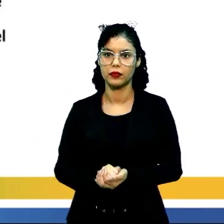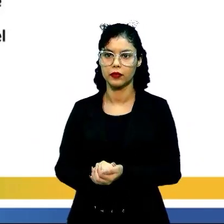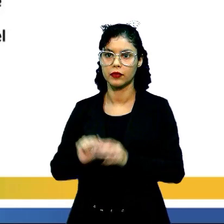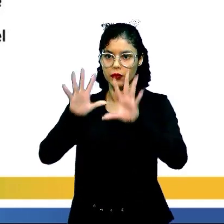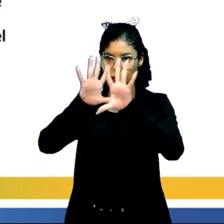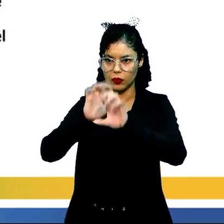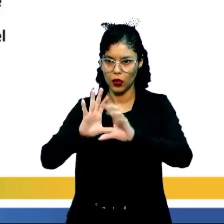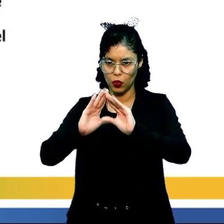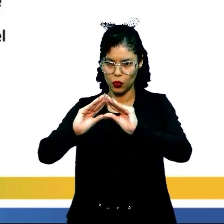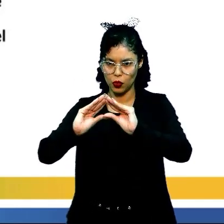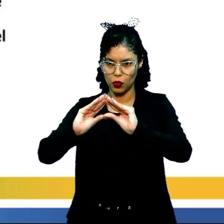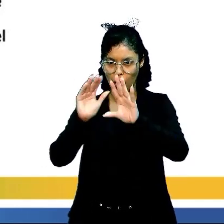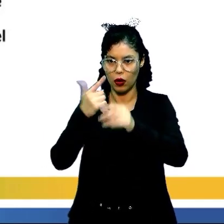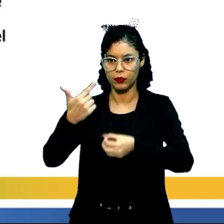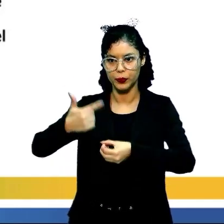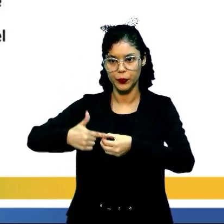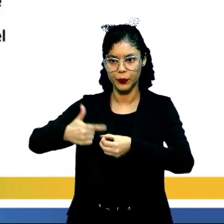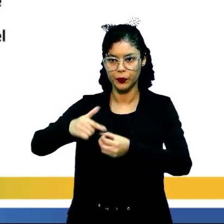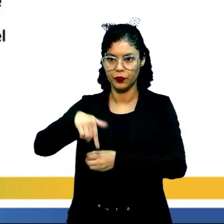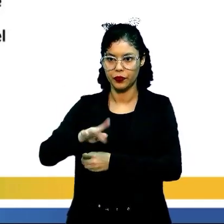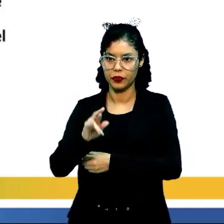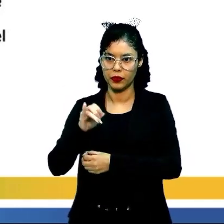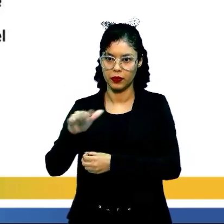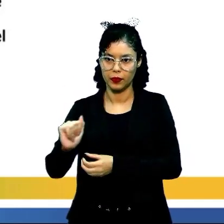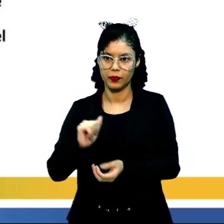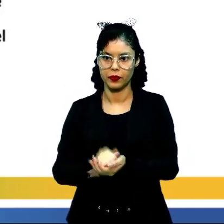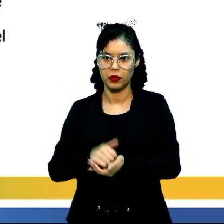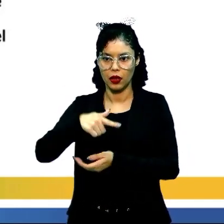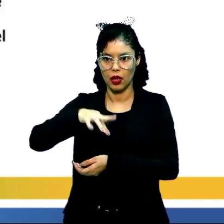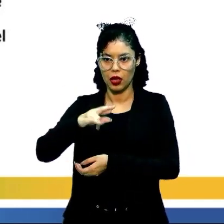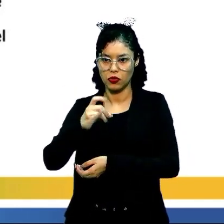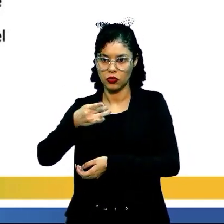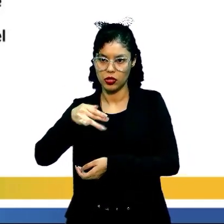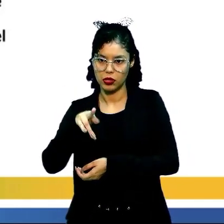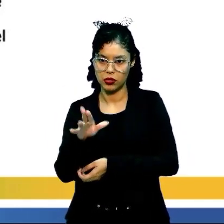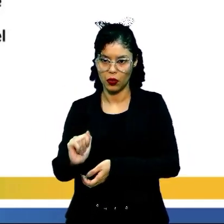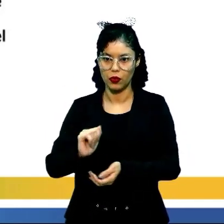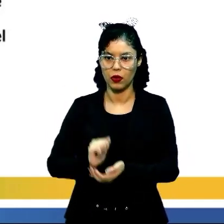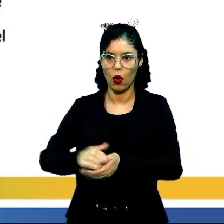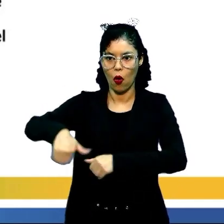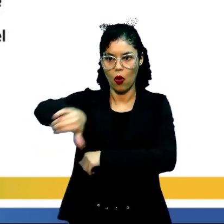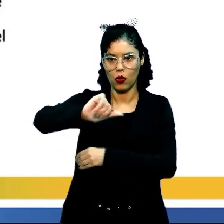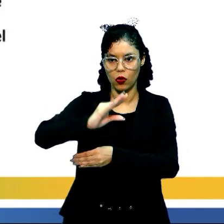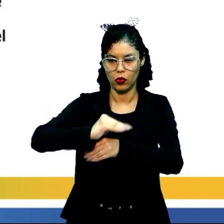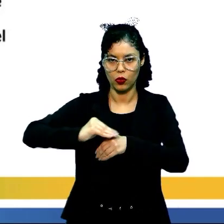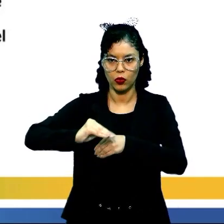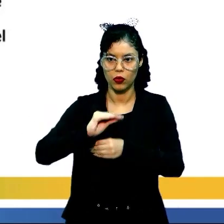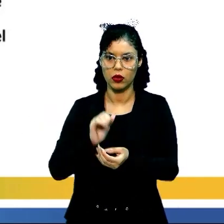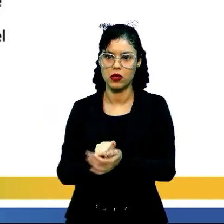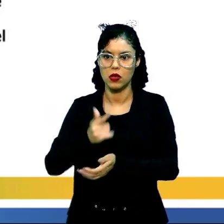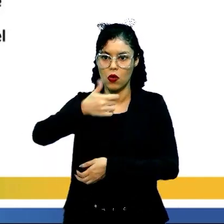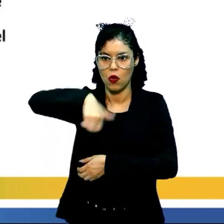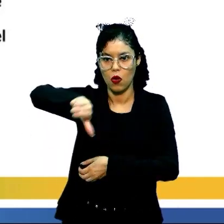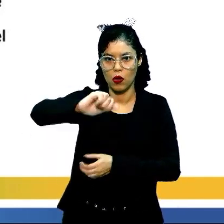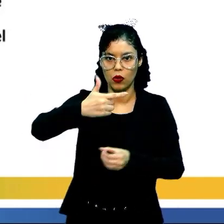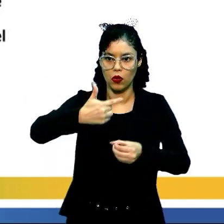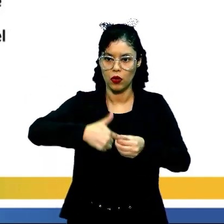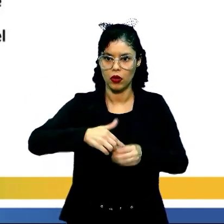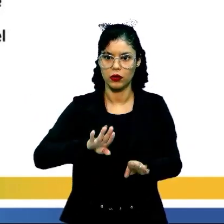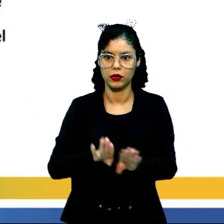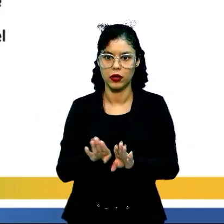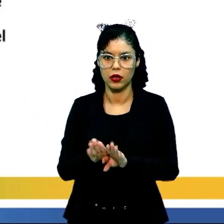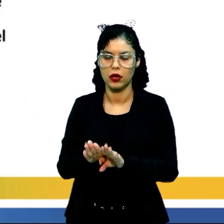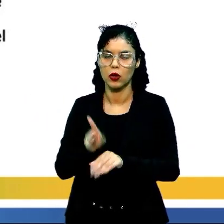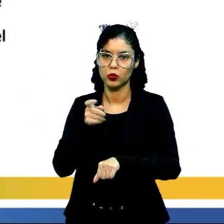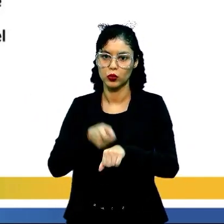gás refinado, gasolina, nafta, querosene, diesel, óleo lubrificante, óleo combustível e os